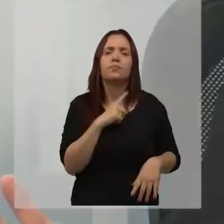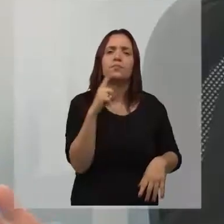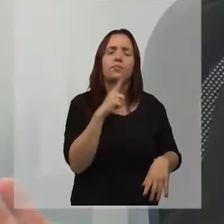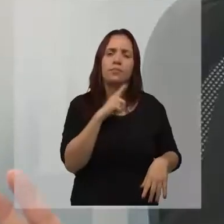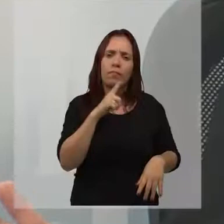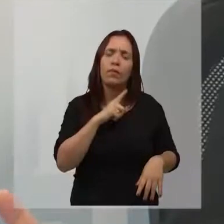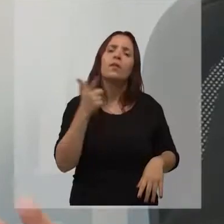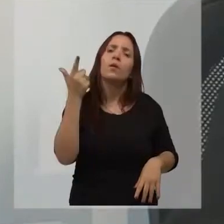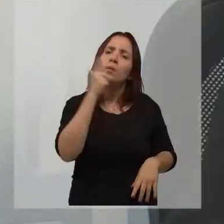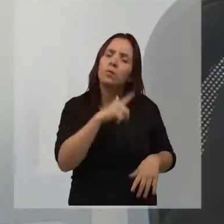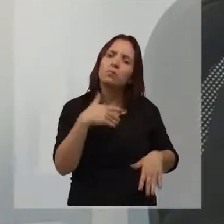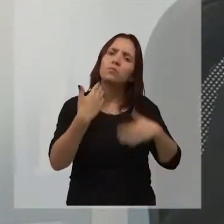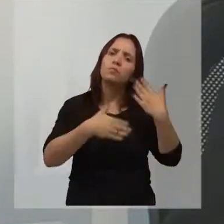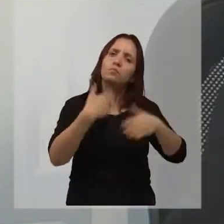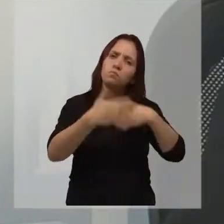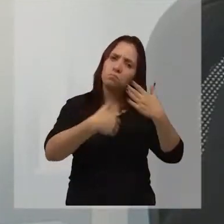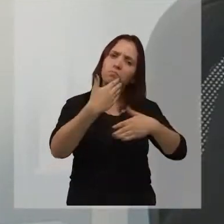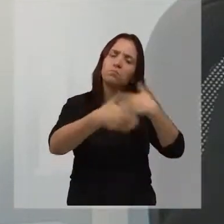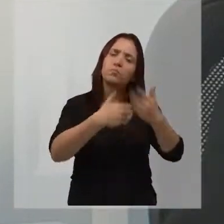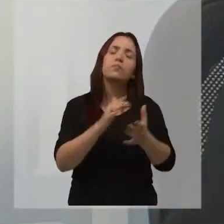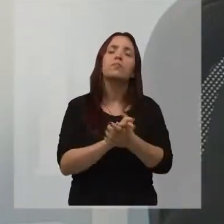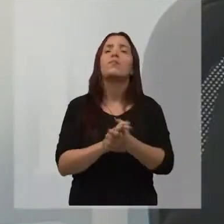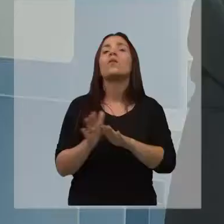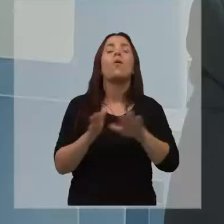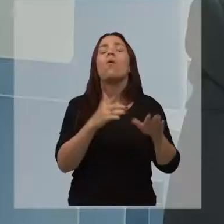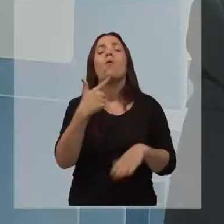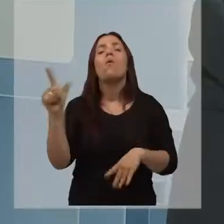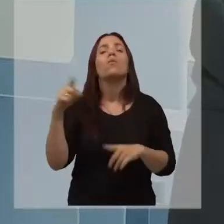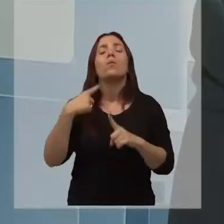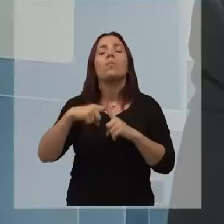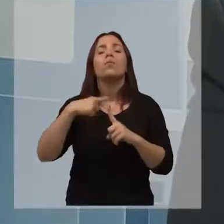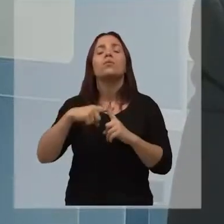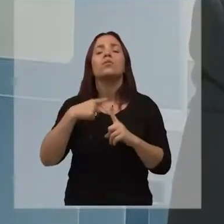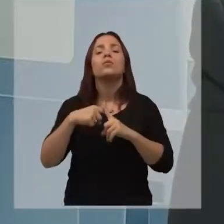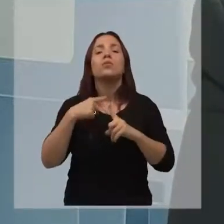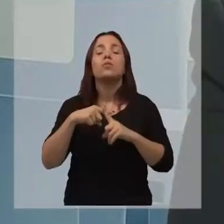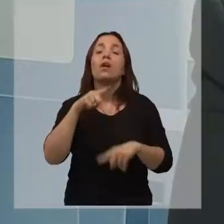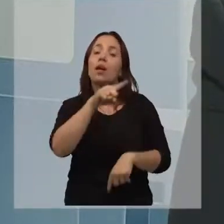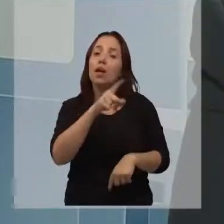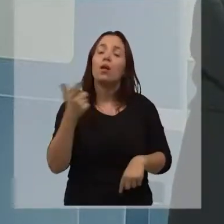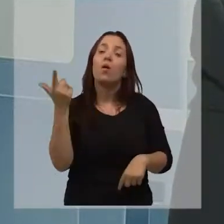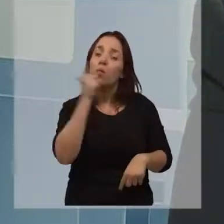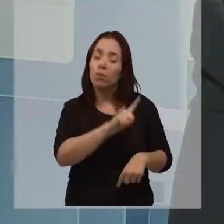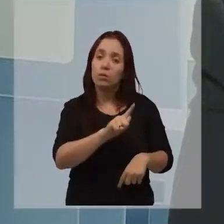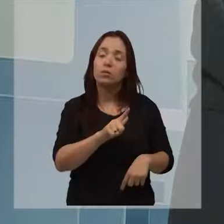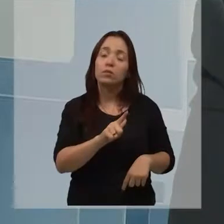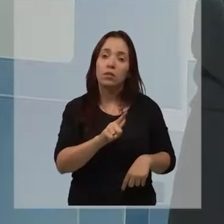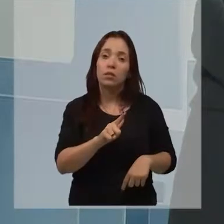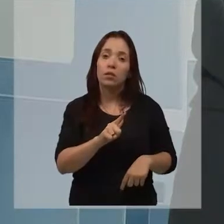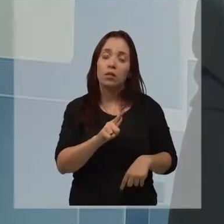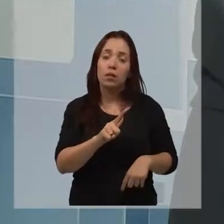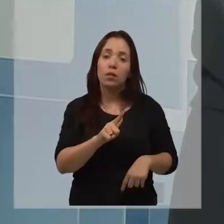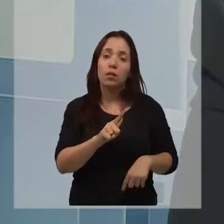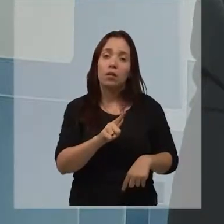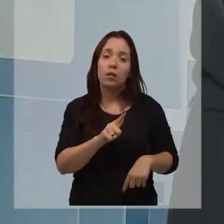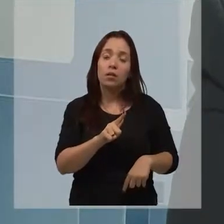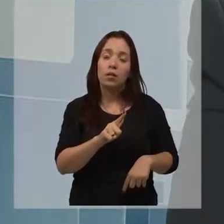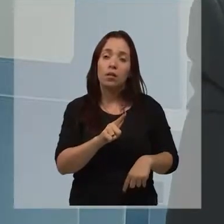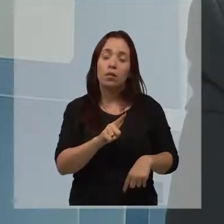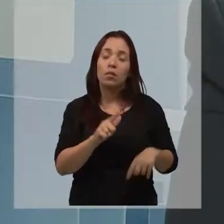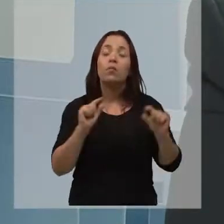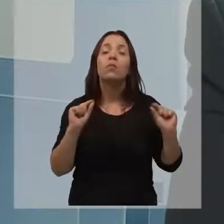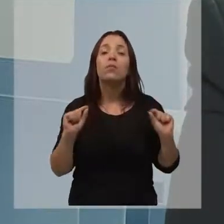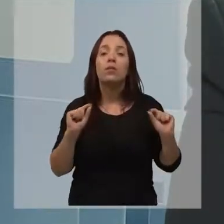funcionando. Outra coisa positiva, ele conseguiu, de maneira muito traumática, mas